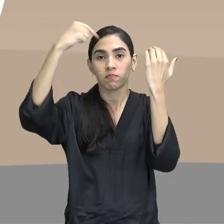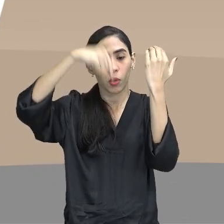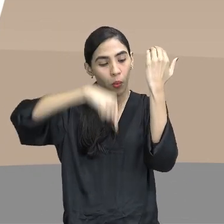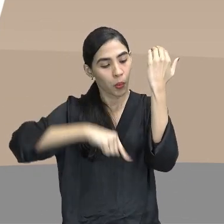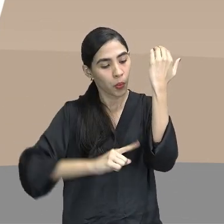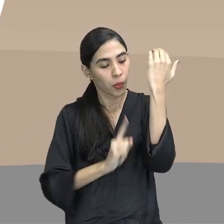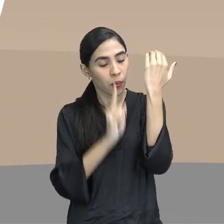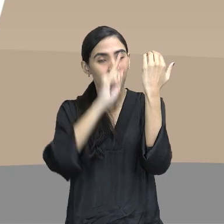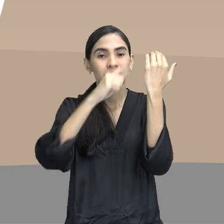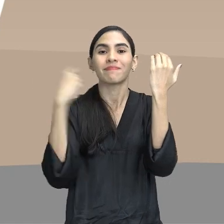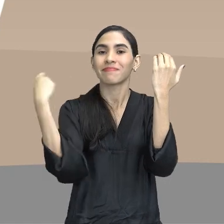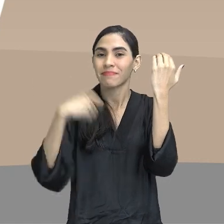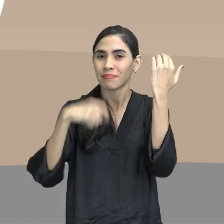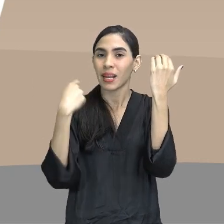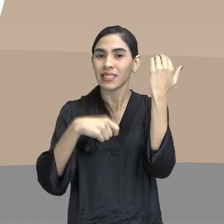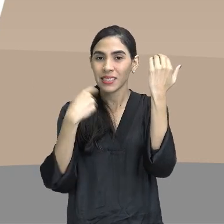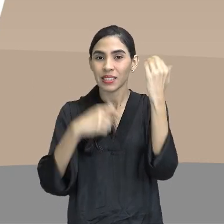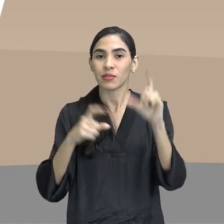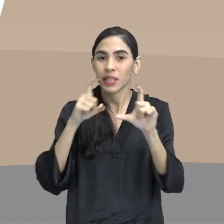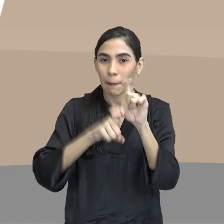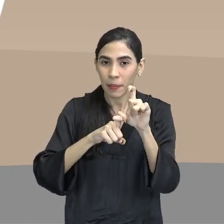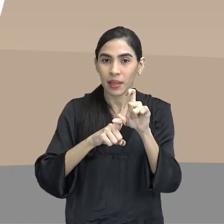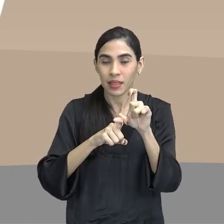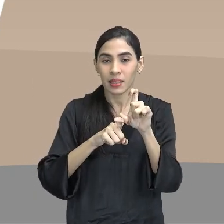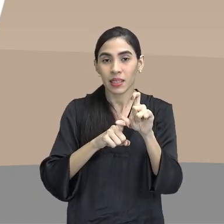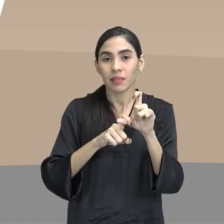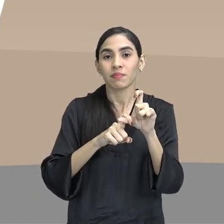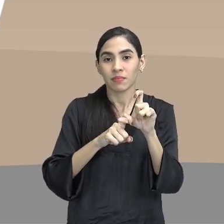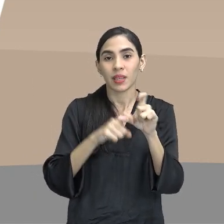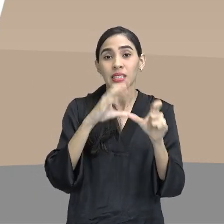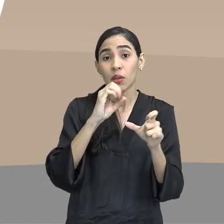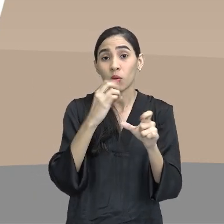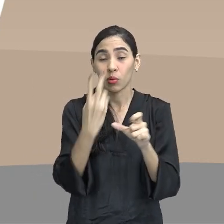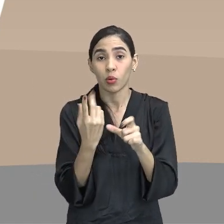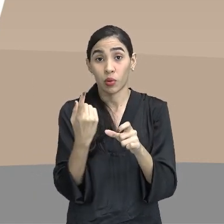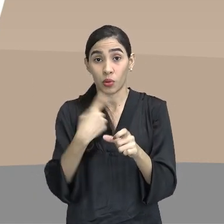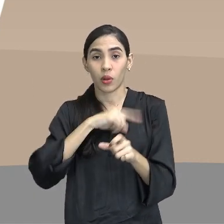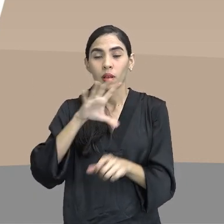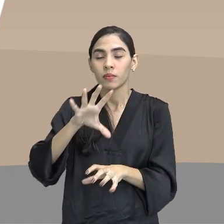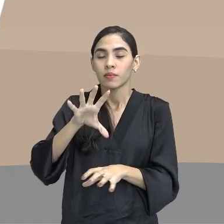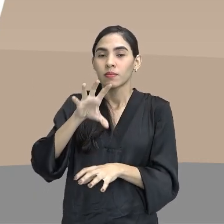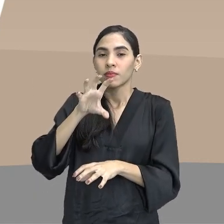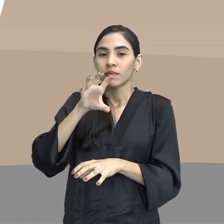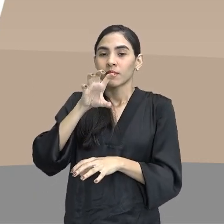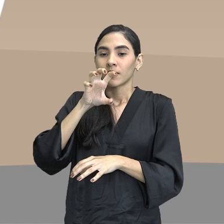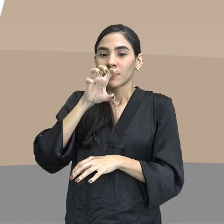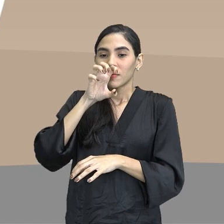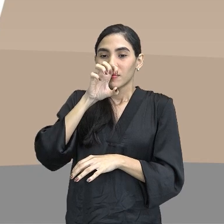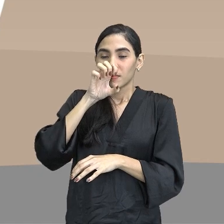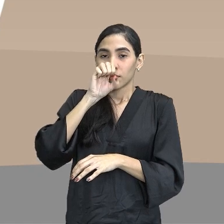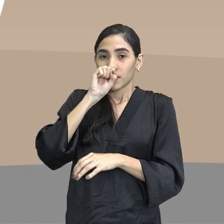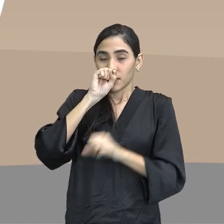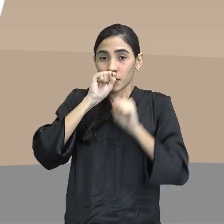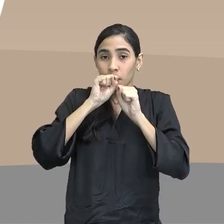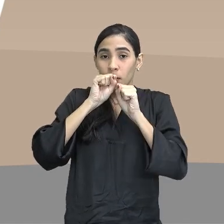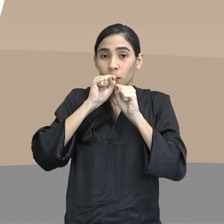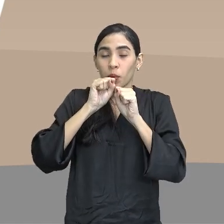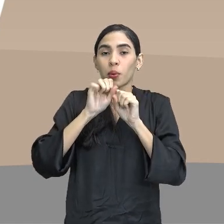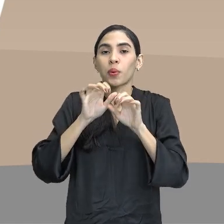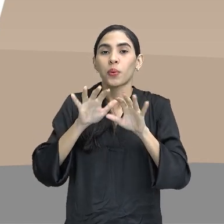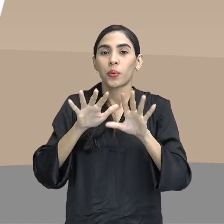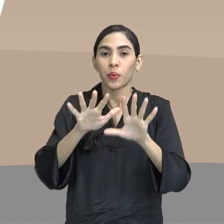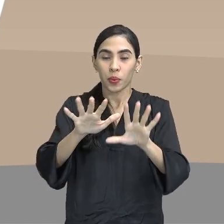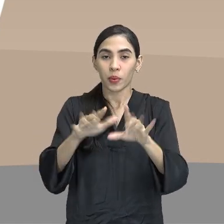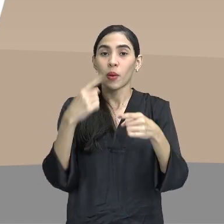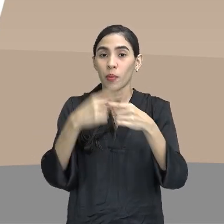elas vão precisar desse gás carbônico. Nós, quando respiramos, a gente libera esse gás carbônico porque ele foi produzido em